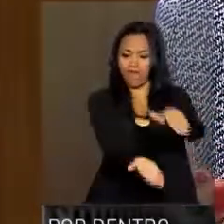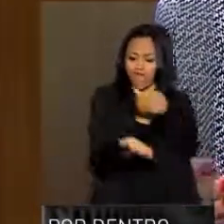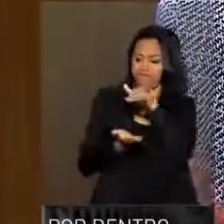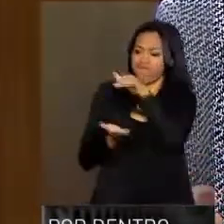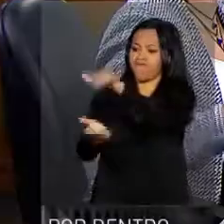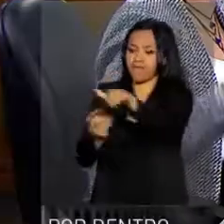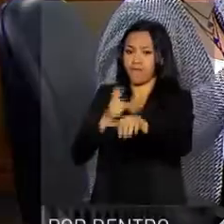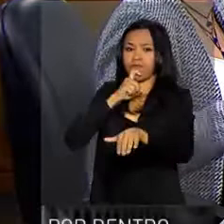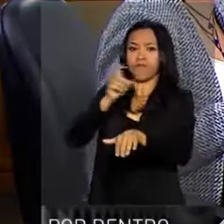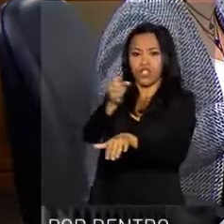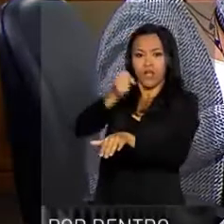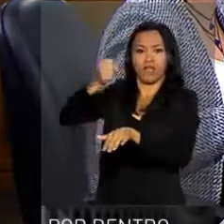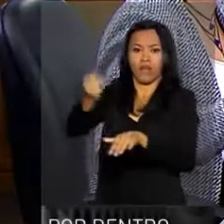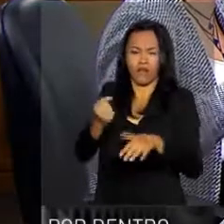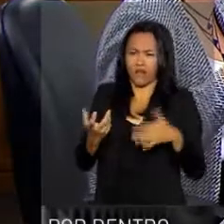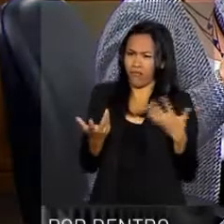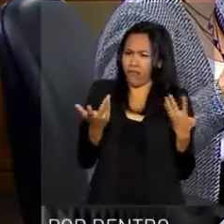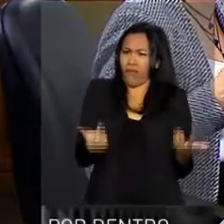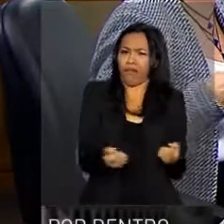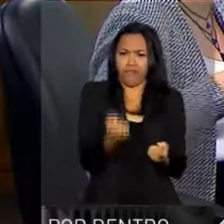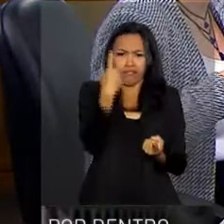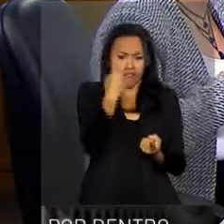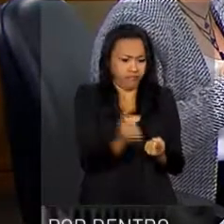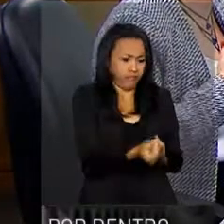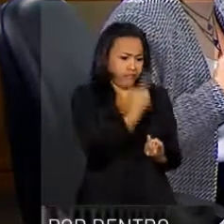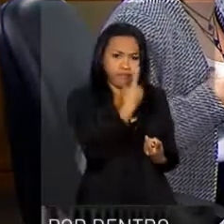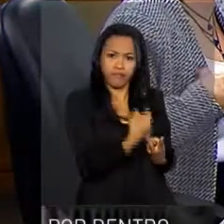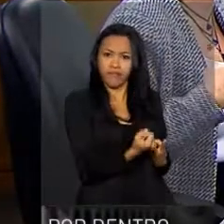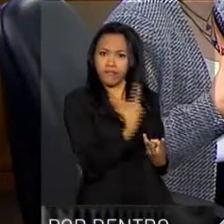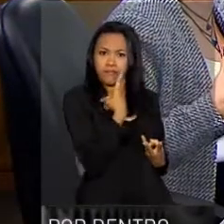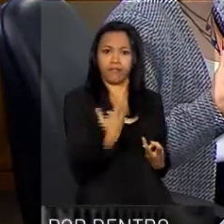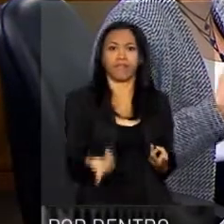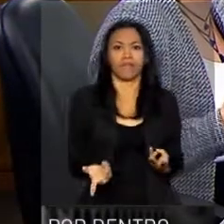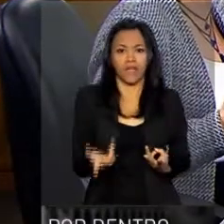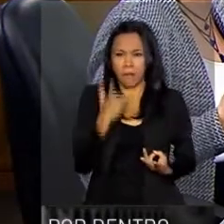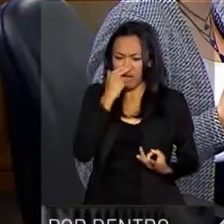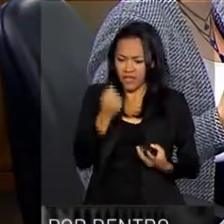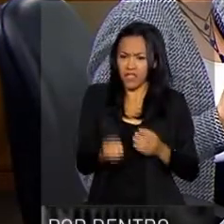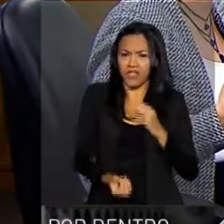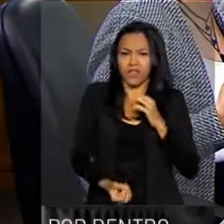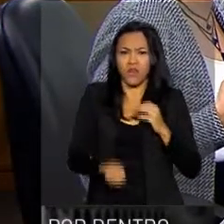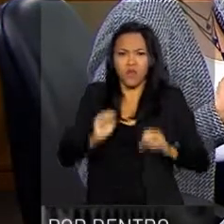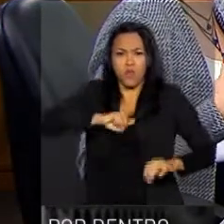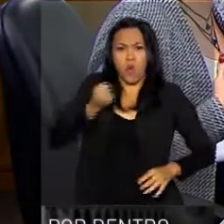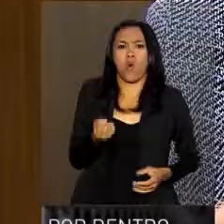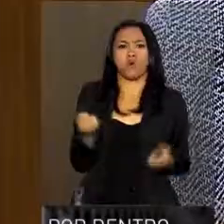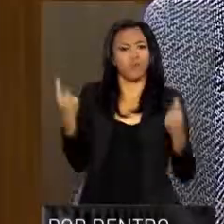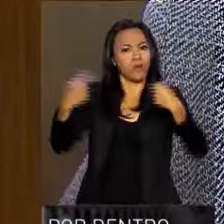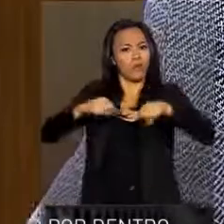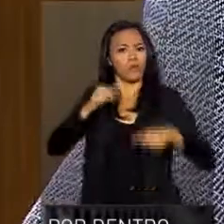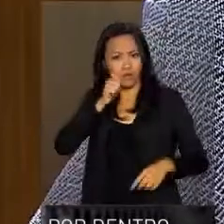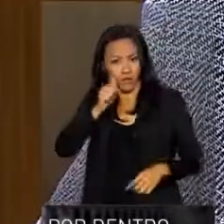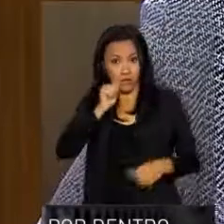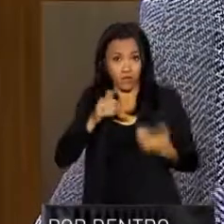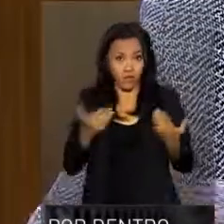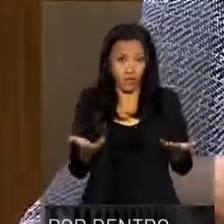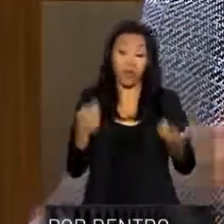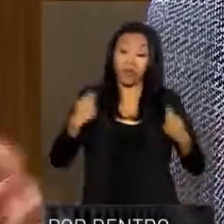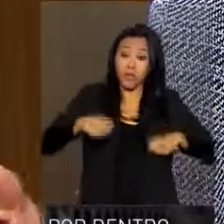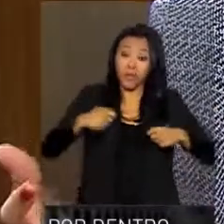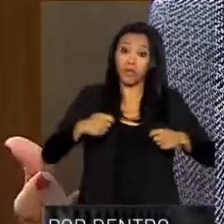muito mais do que só acabar com a vida parece que você quer terminar tem um ódio vinculado a mulher então nós precisamos que esse debate